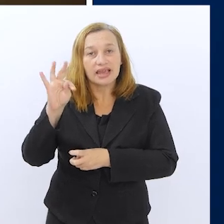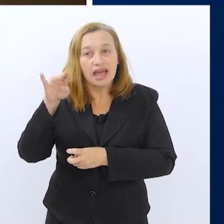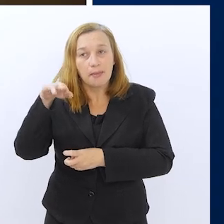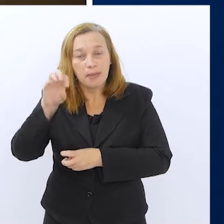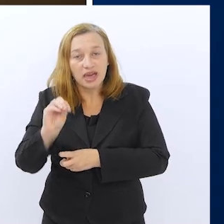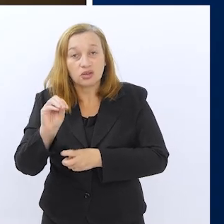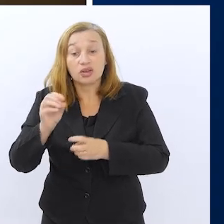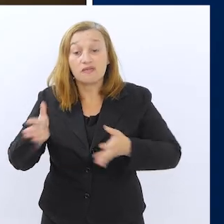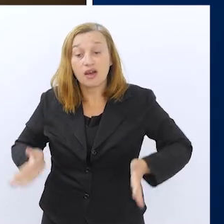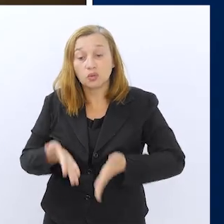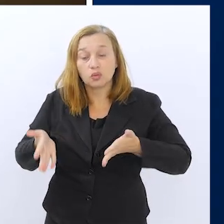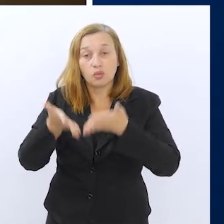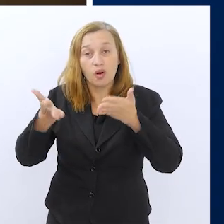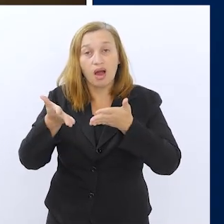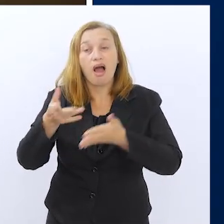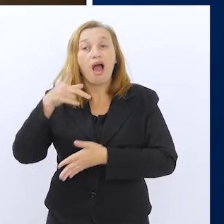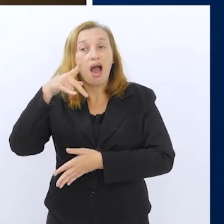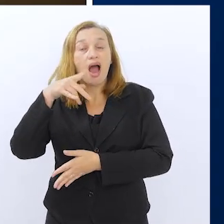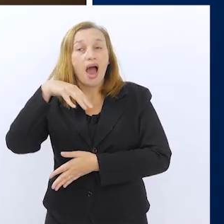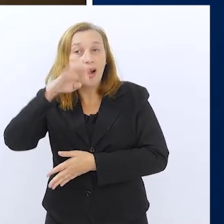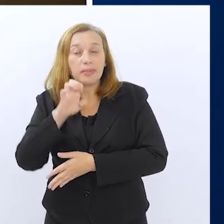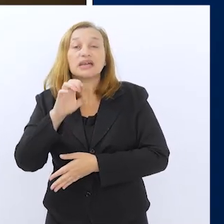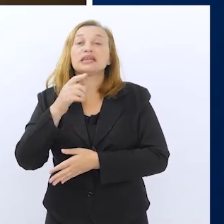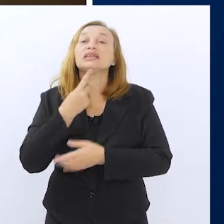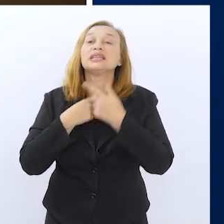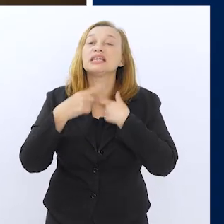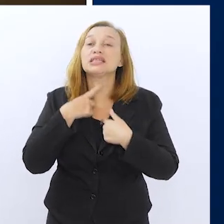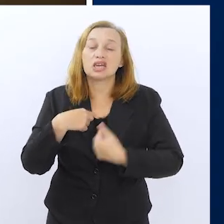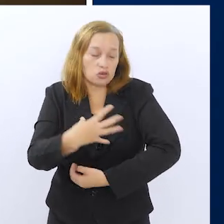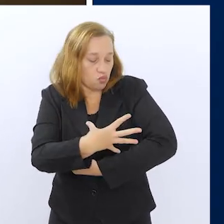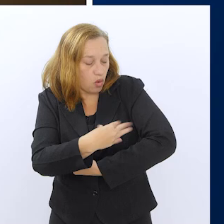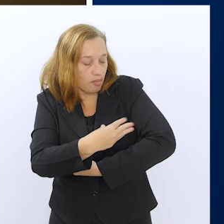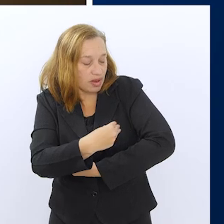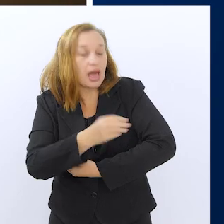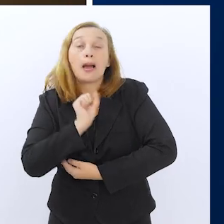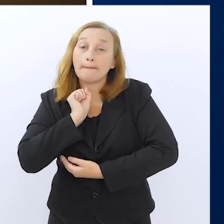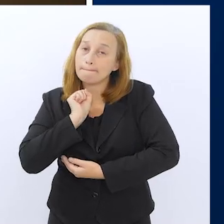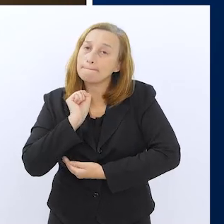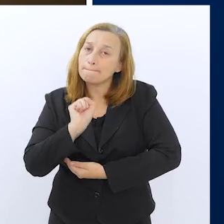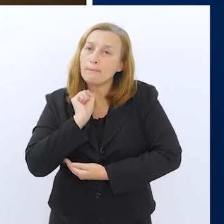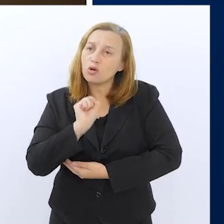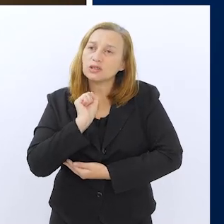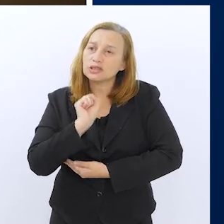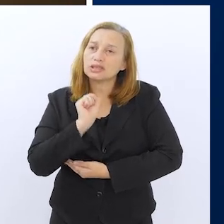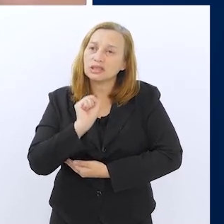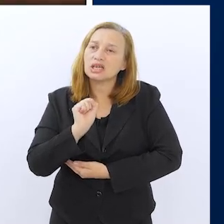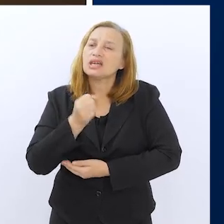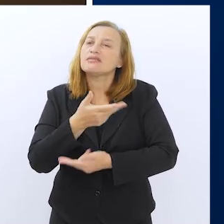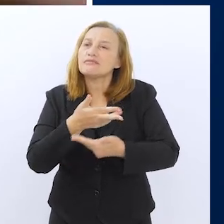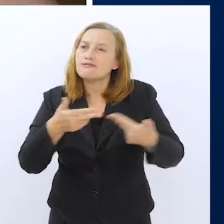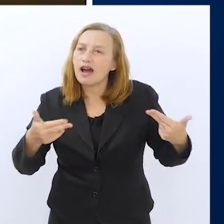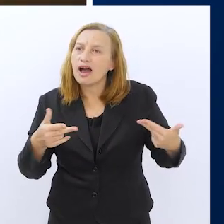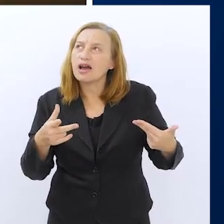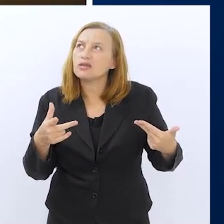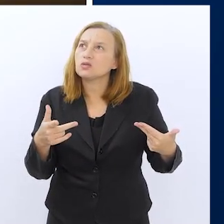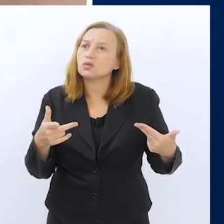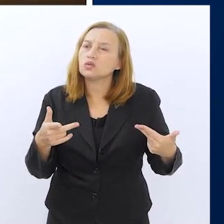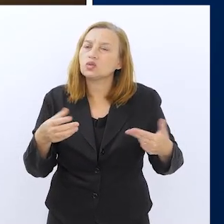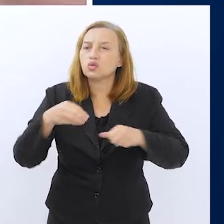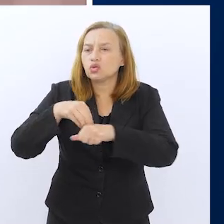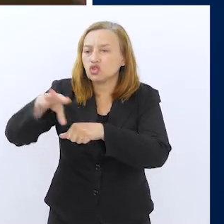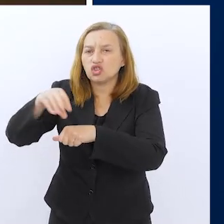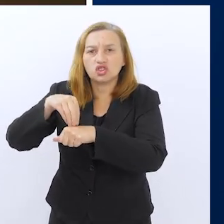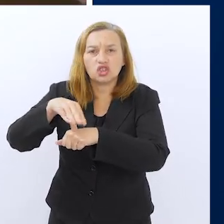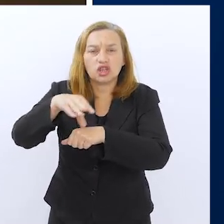aleitamento, que vão estimular a mãe que realmente deseja amamentar e que possa ter